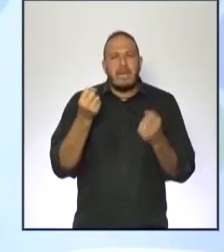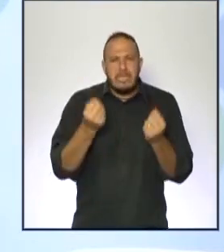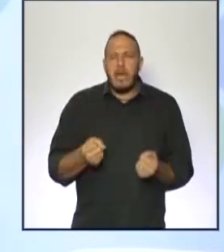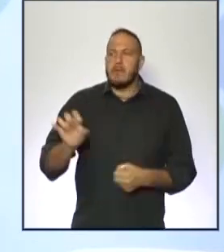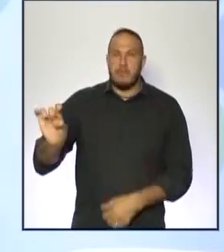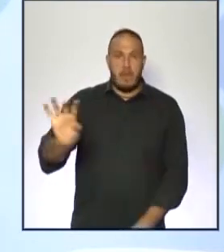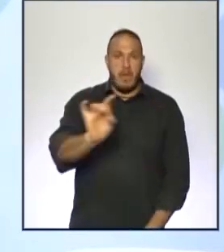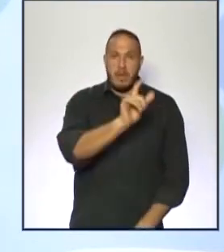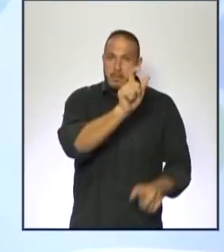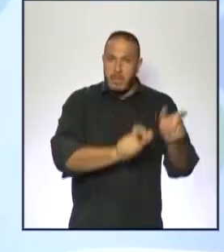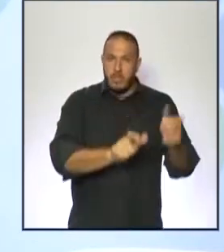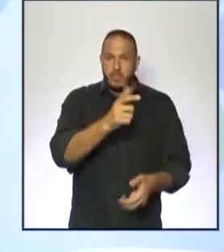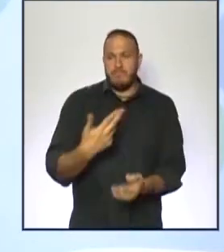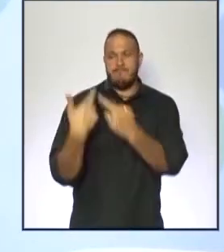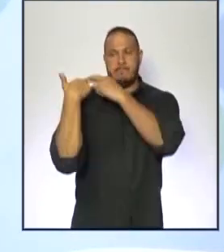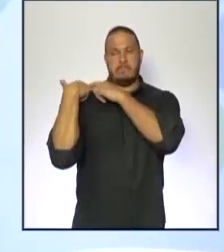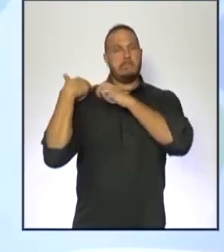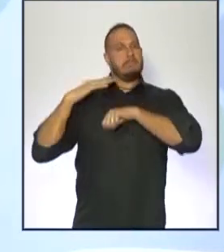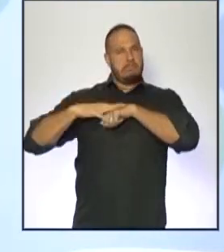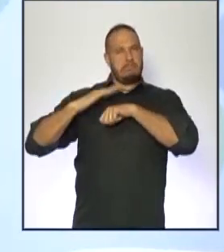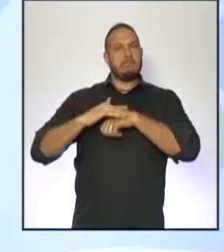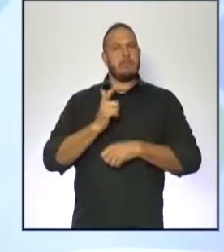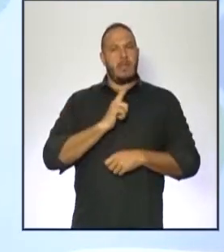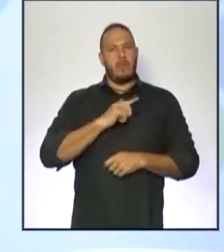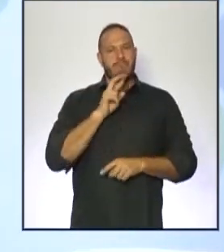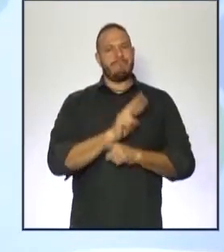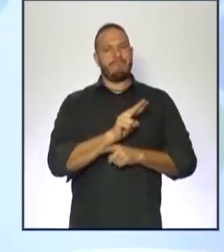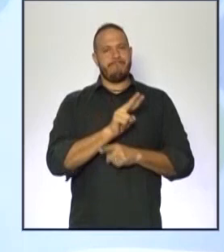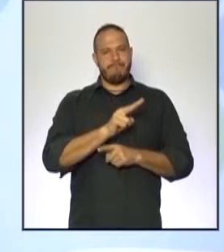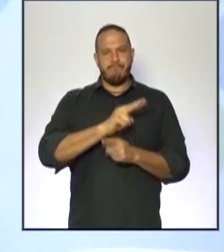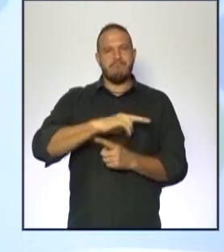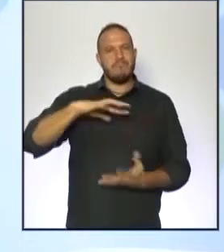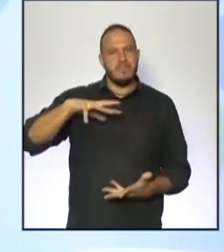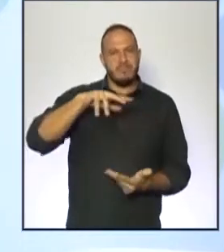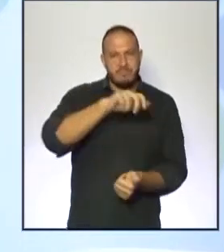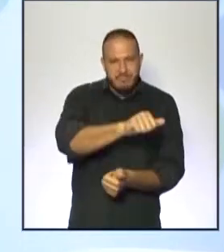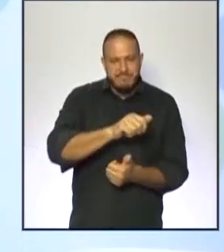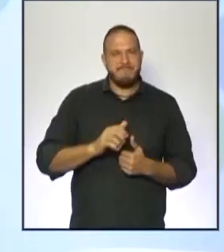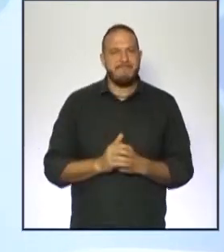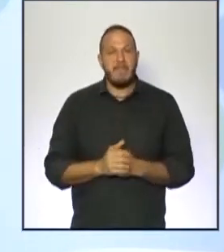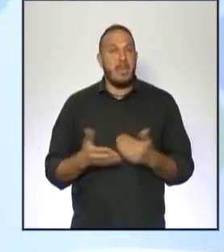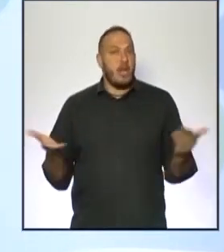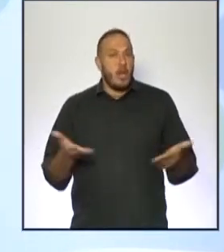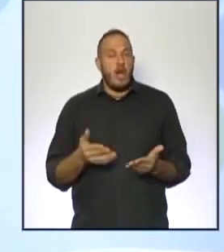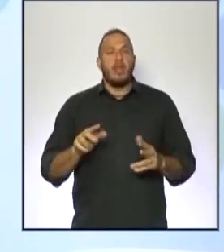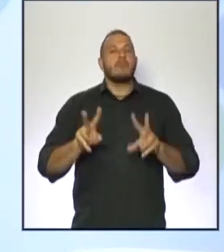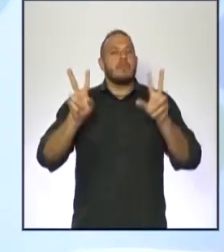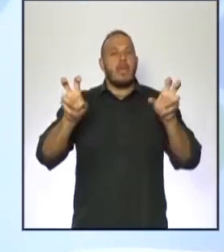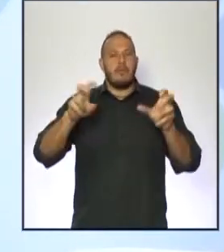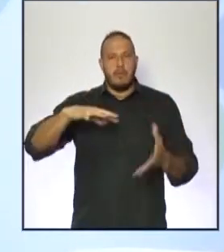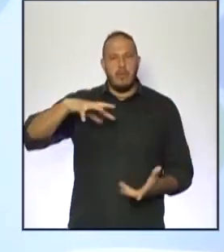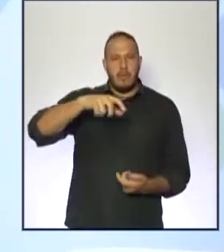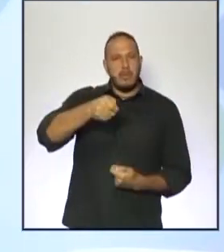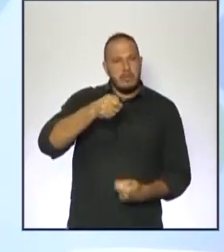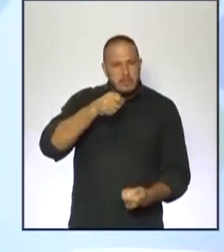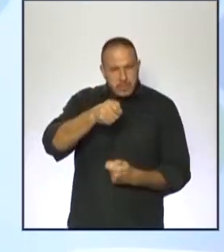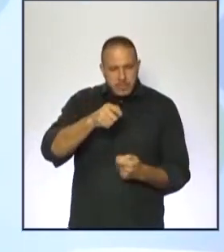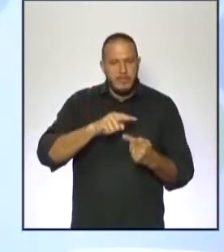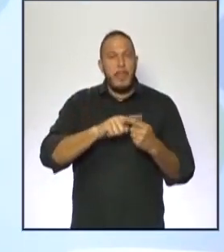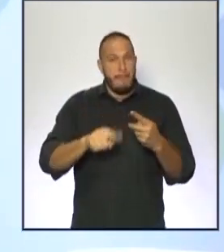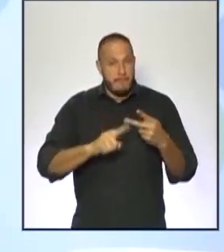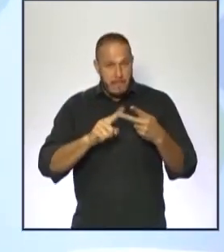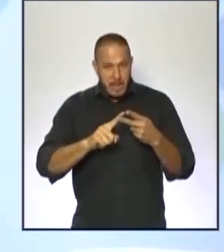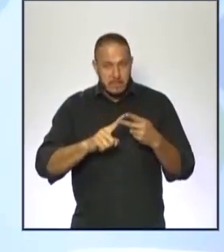missão de fazer a nossa parte. E agora, então, falando sobre sustentabilidade, sobre